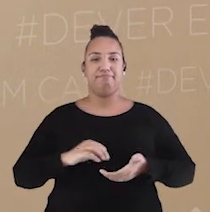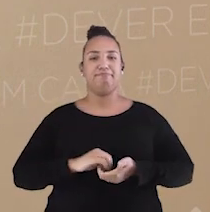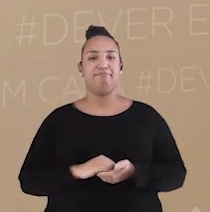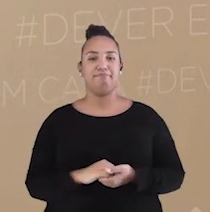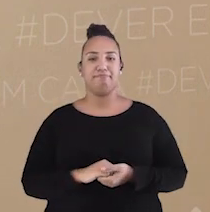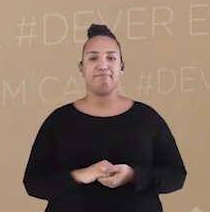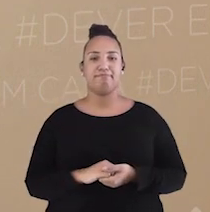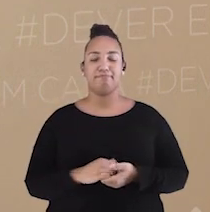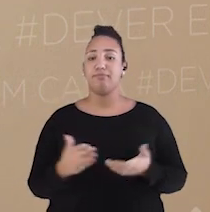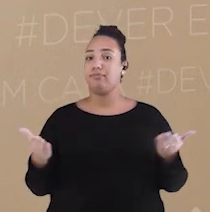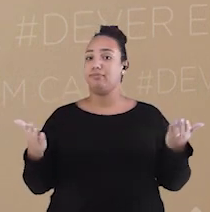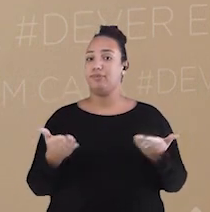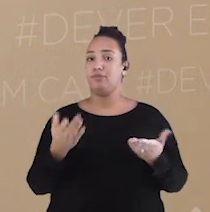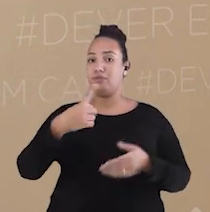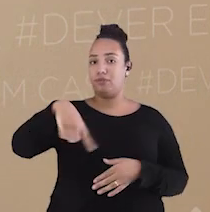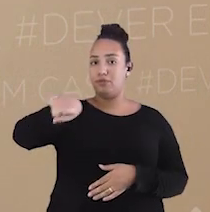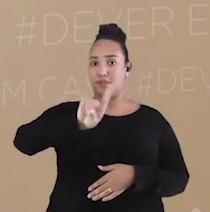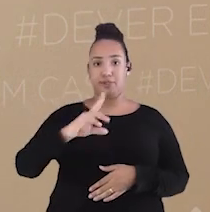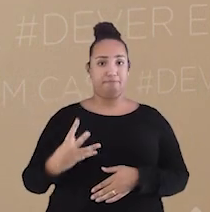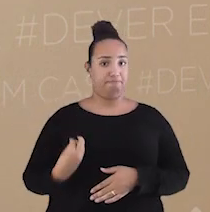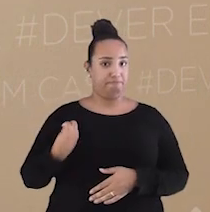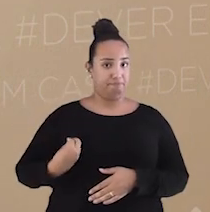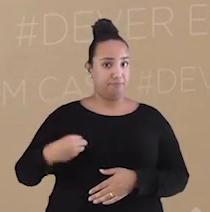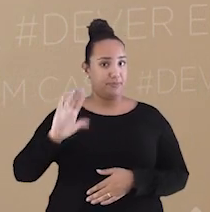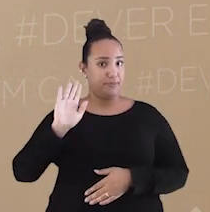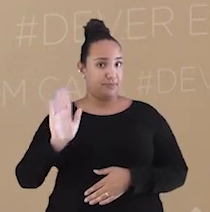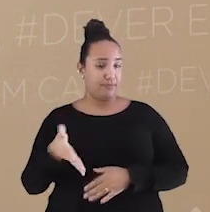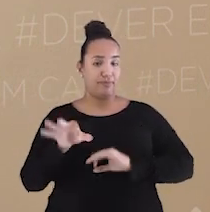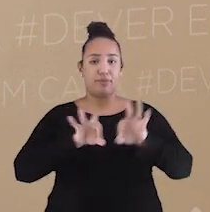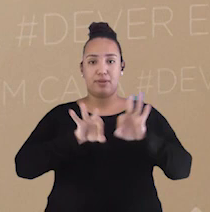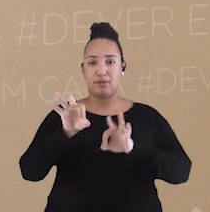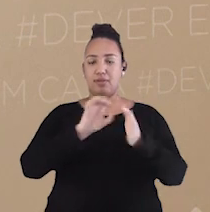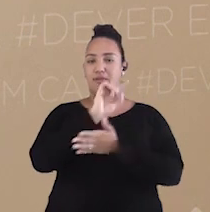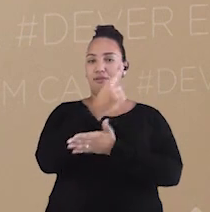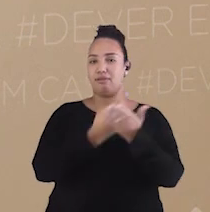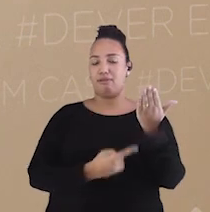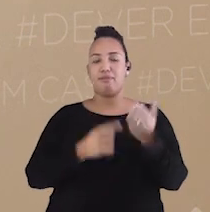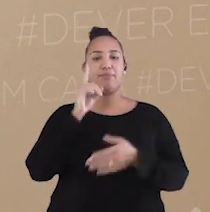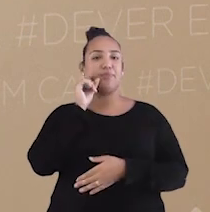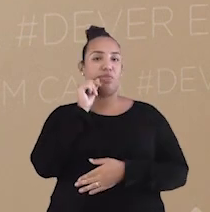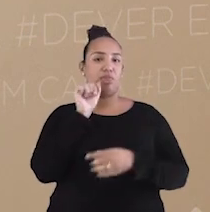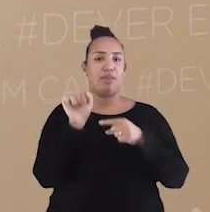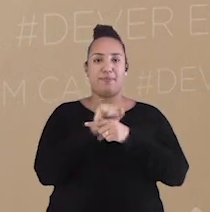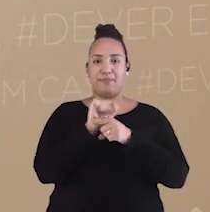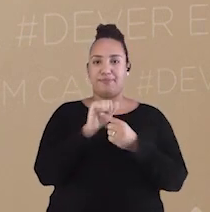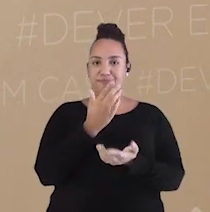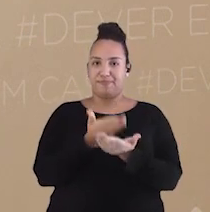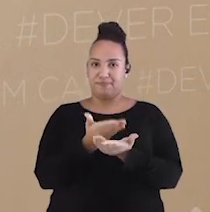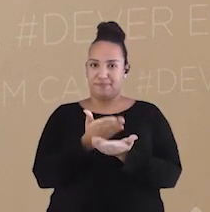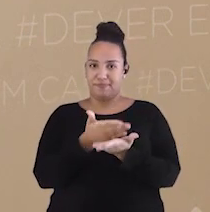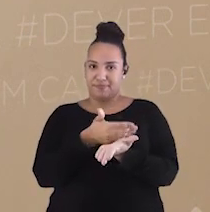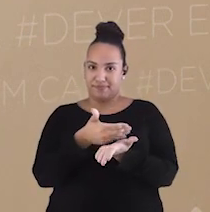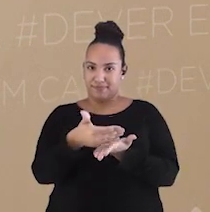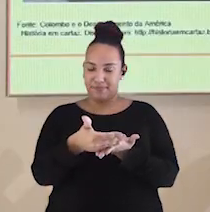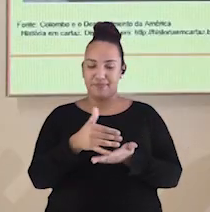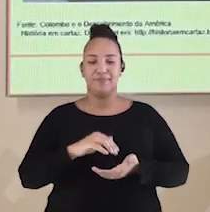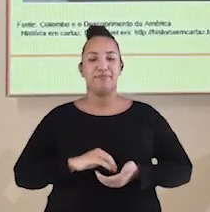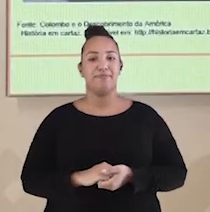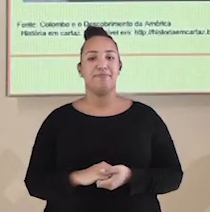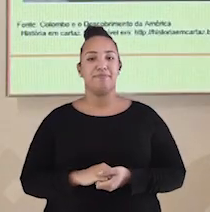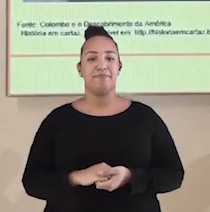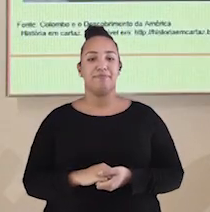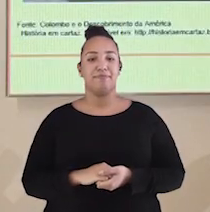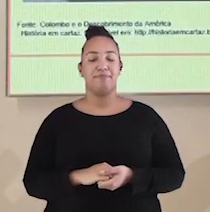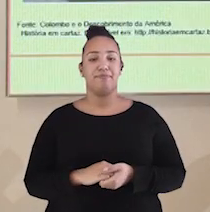tela. Agora que você já marcou sua presença, pega seu caderno, lápis e borracha, que a nossa aula já vai começar.